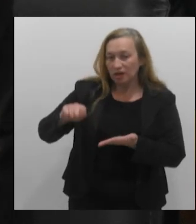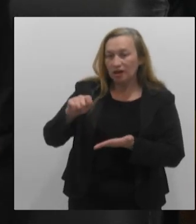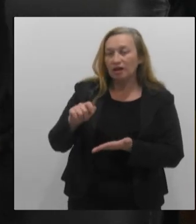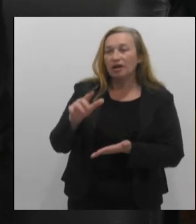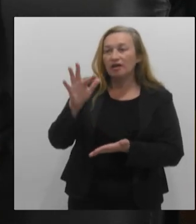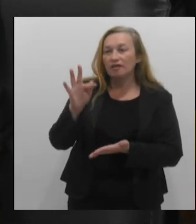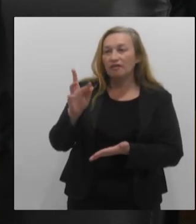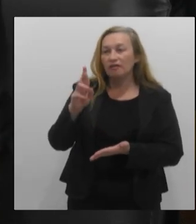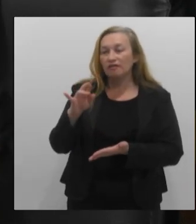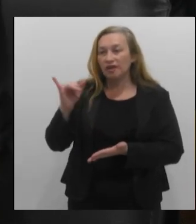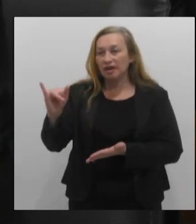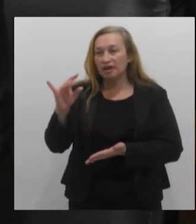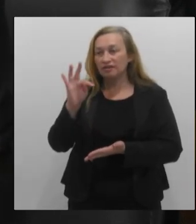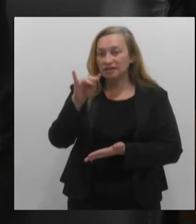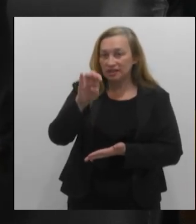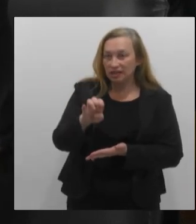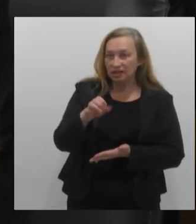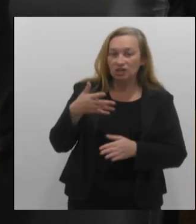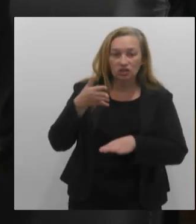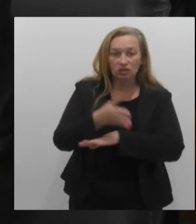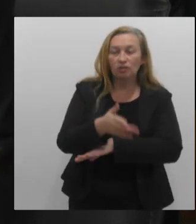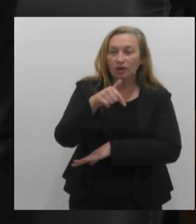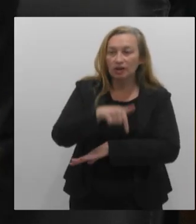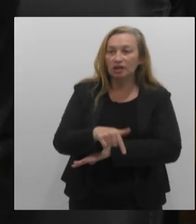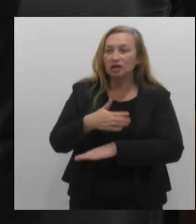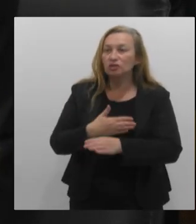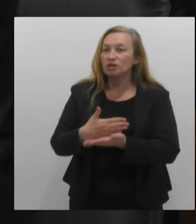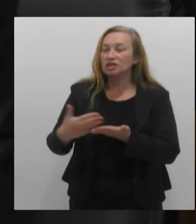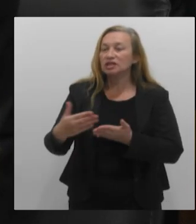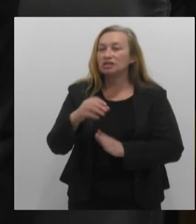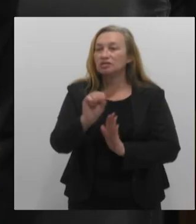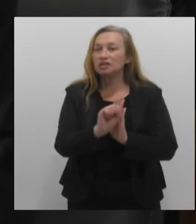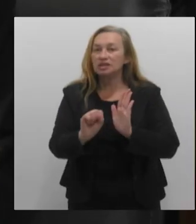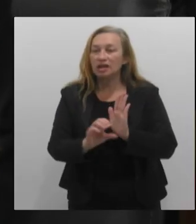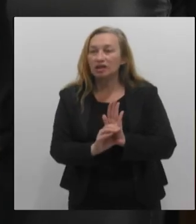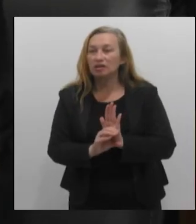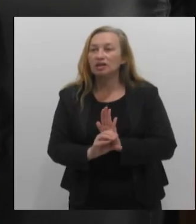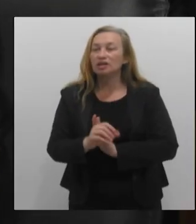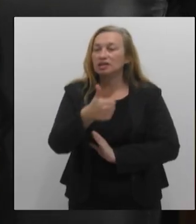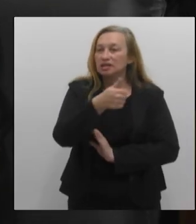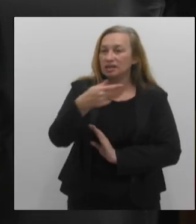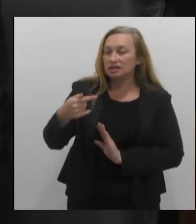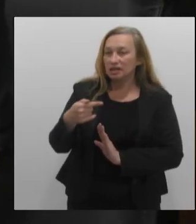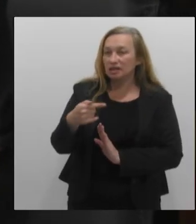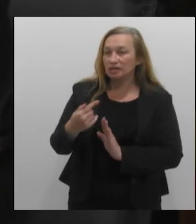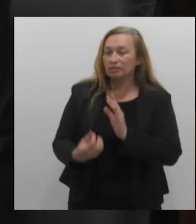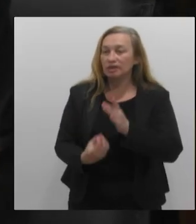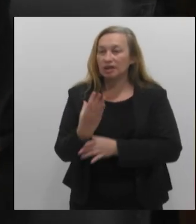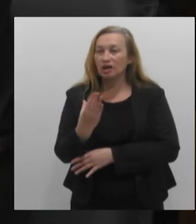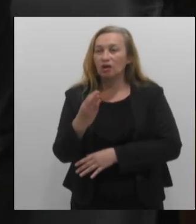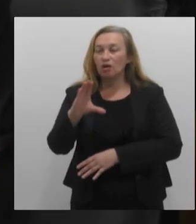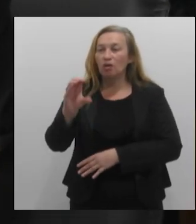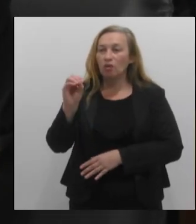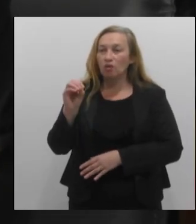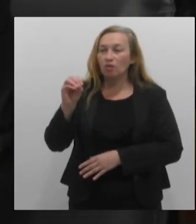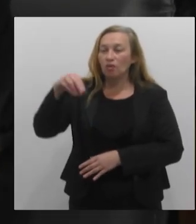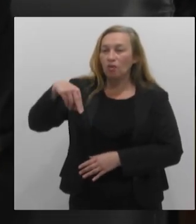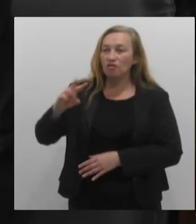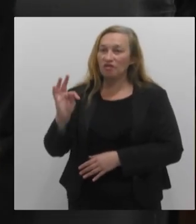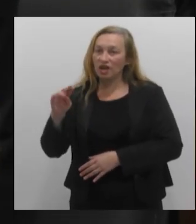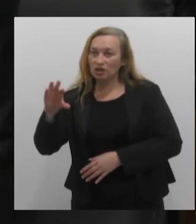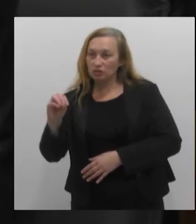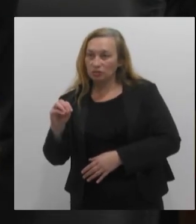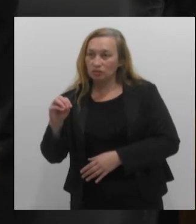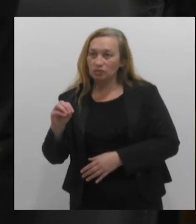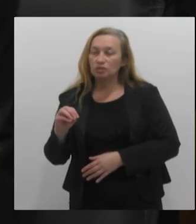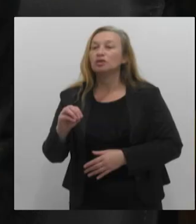um franciscano que chegou aqui neste território no início do século XVII para fundar o convento do Largo da Carioca. Essa